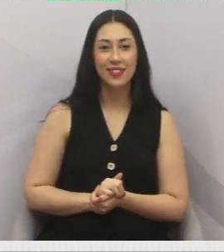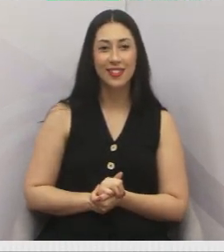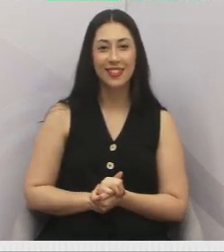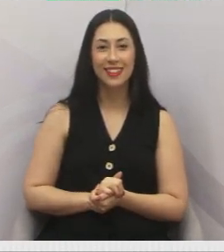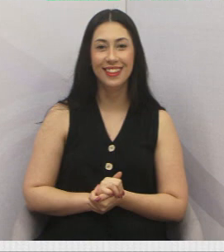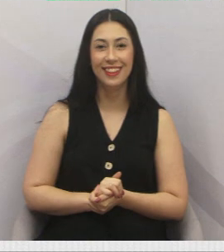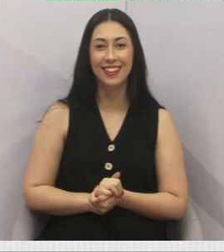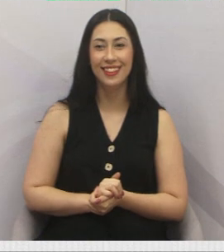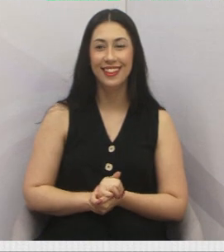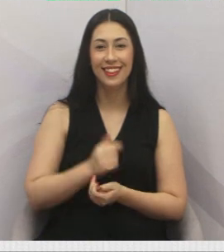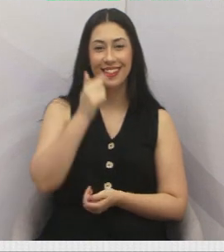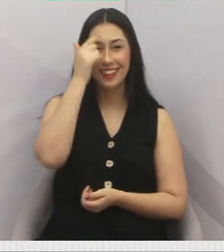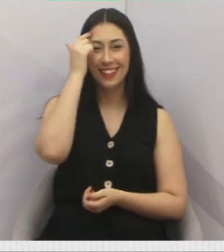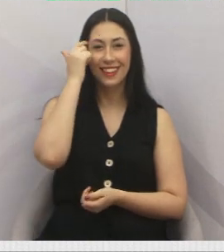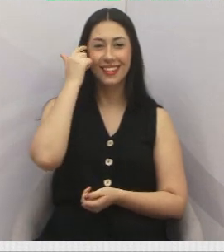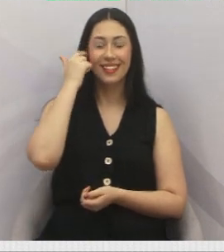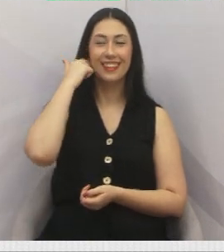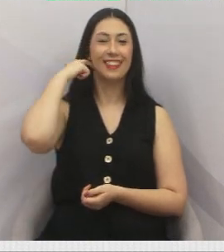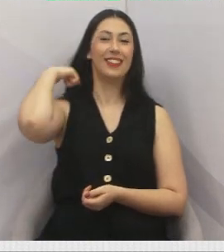Próximo voto.